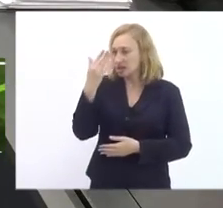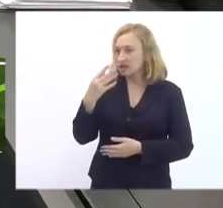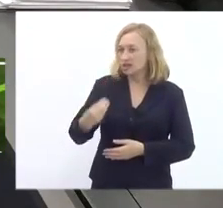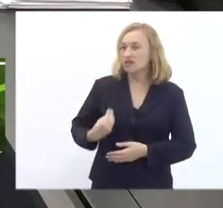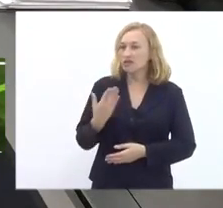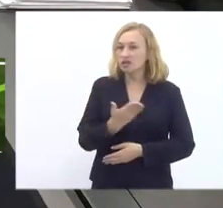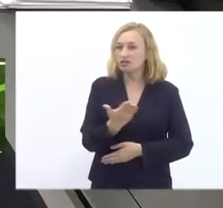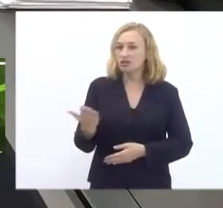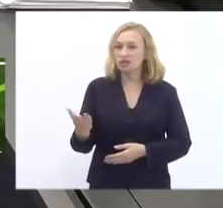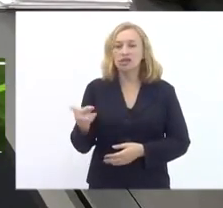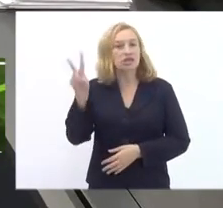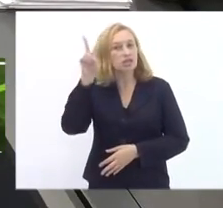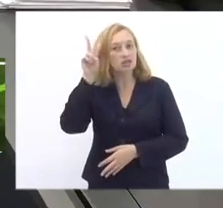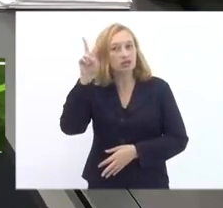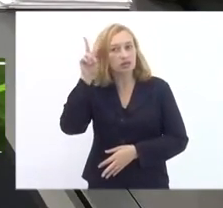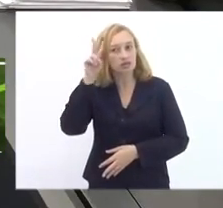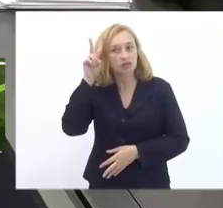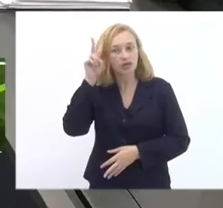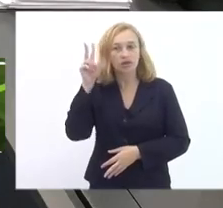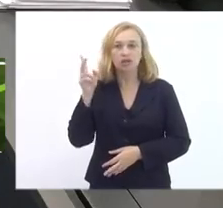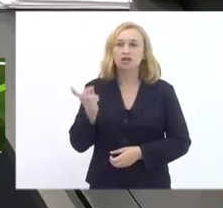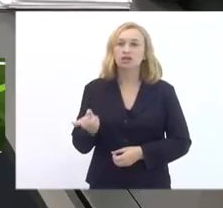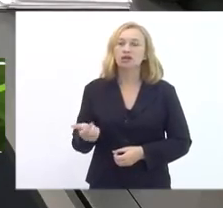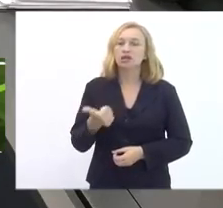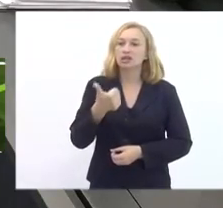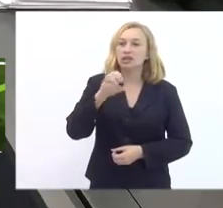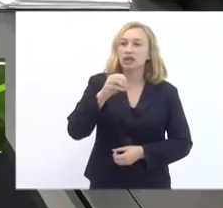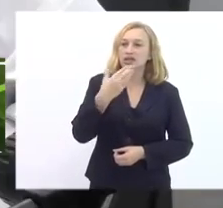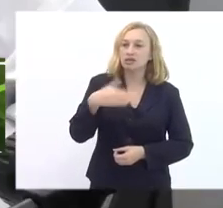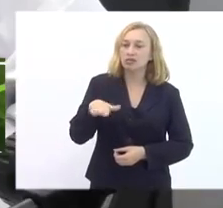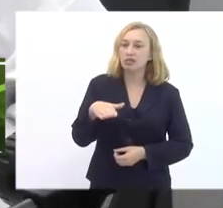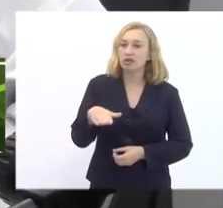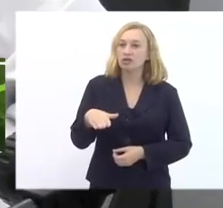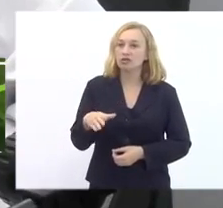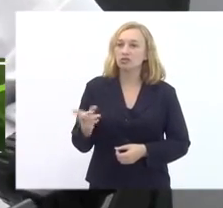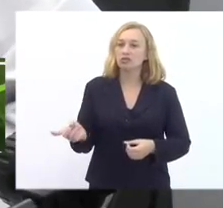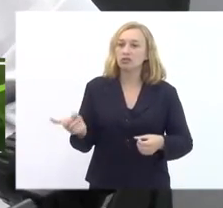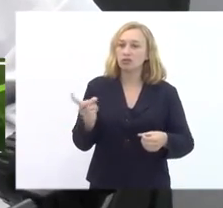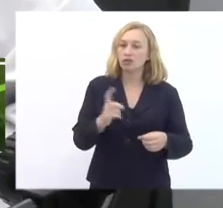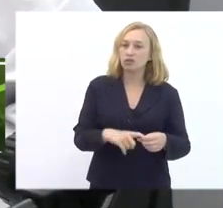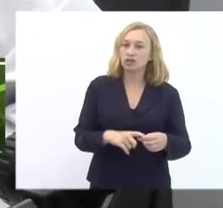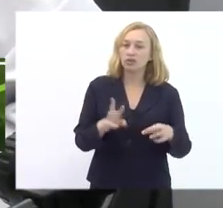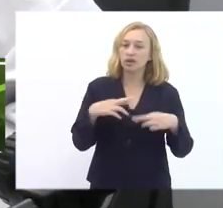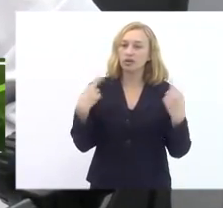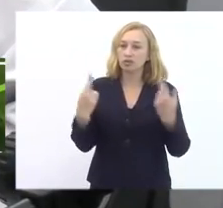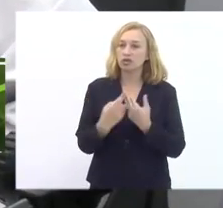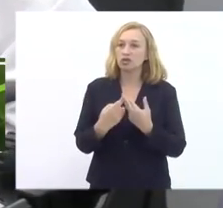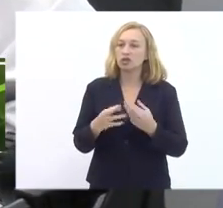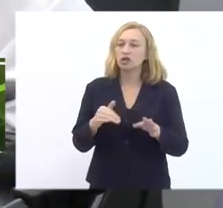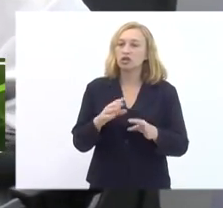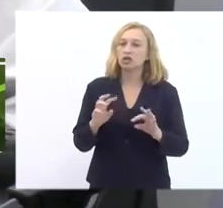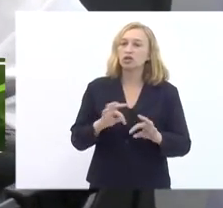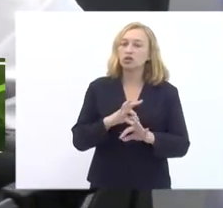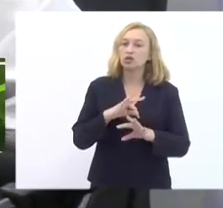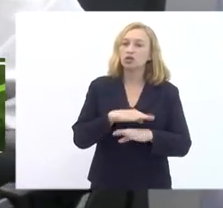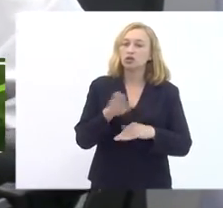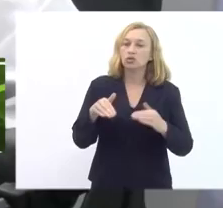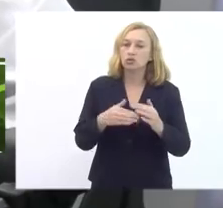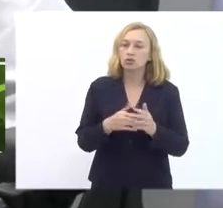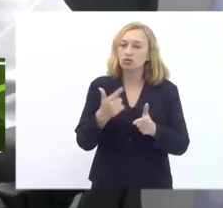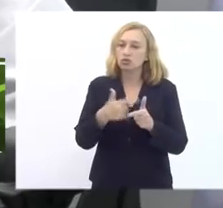e segunda-feira, 10h30, nós vamos abordar a questão de fute de cabo e todas as consequências que vem causando